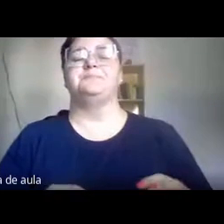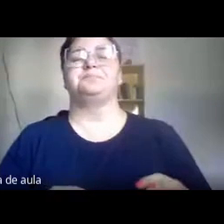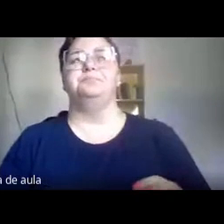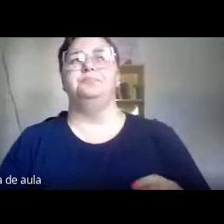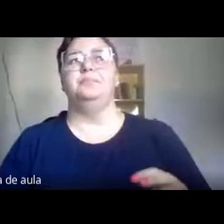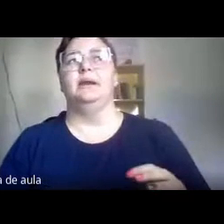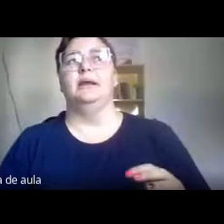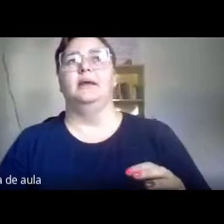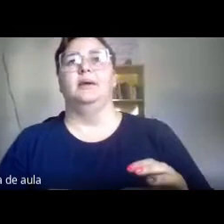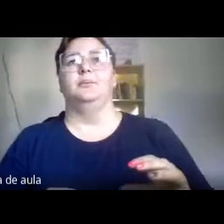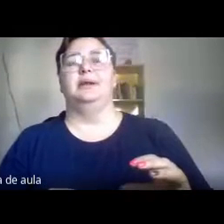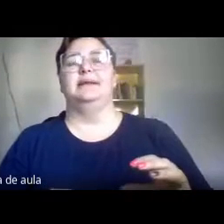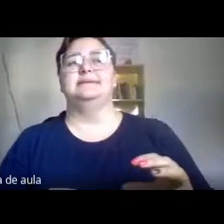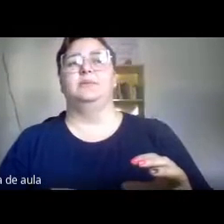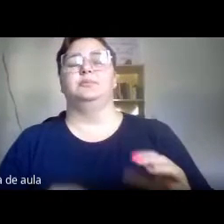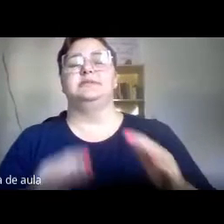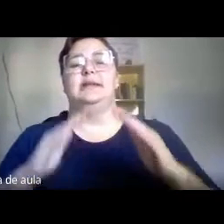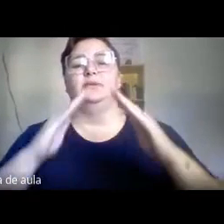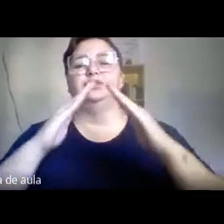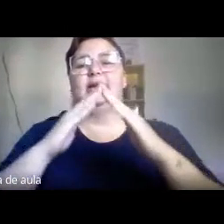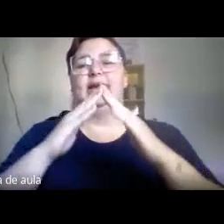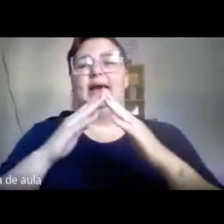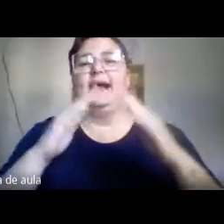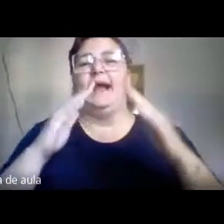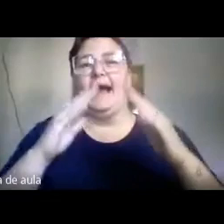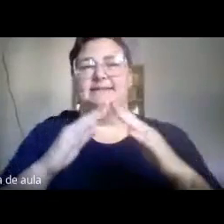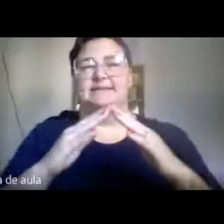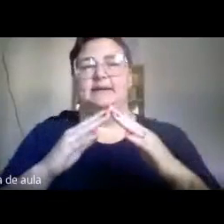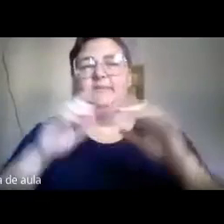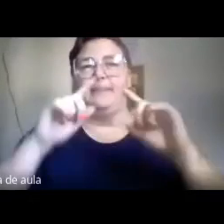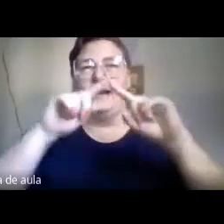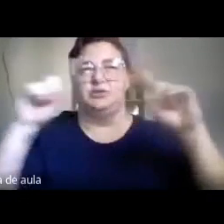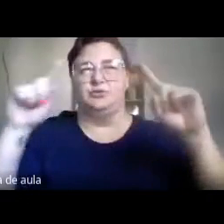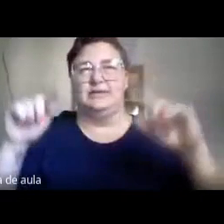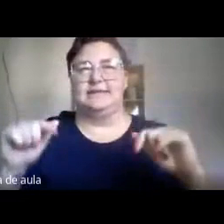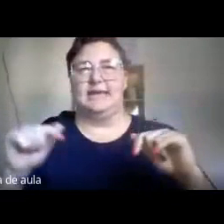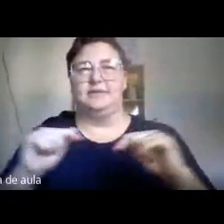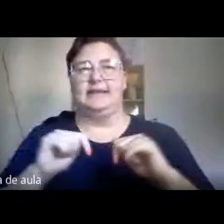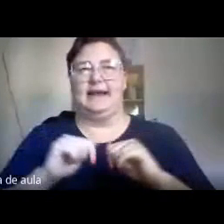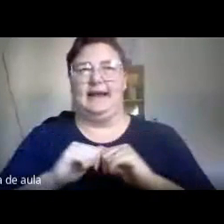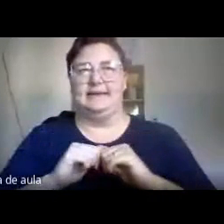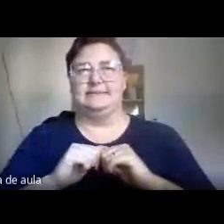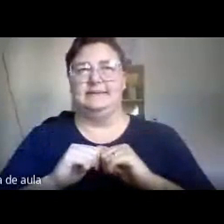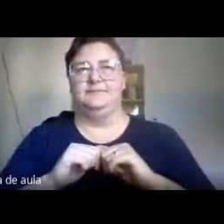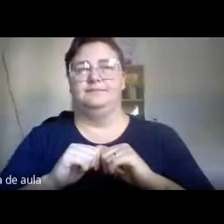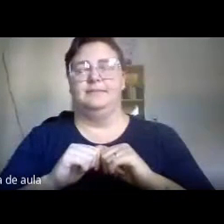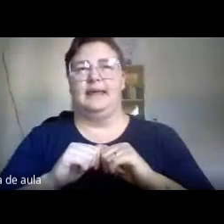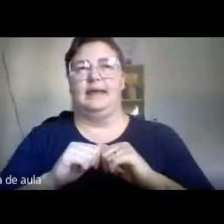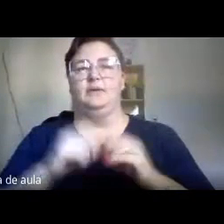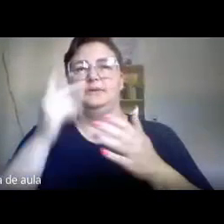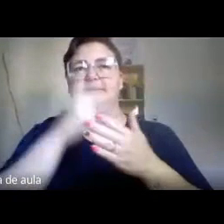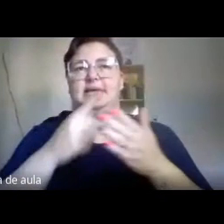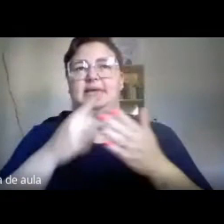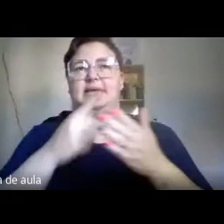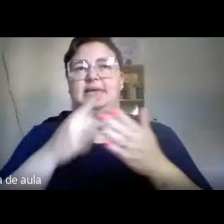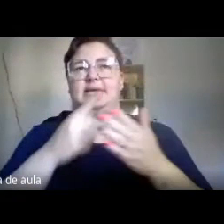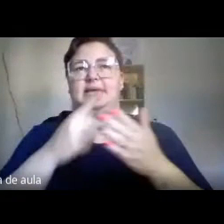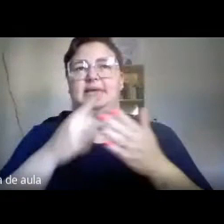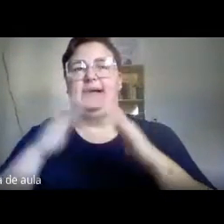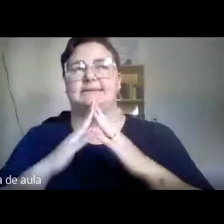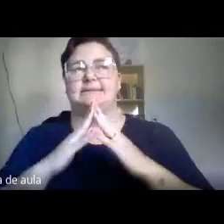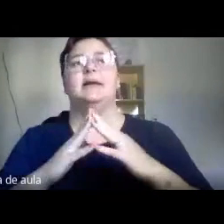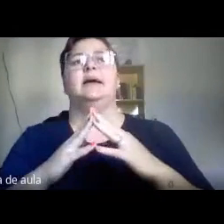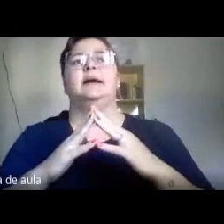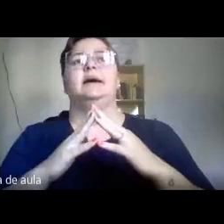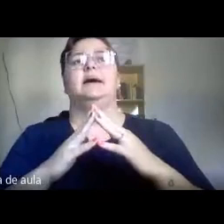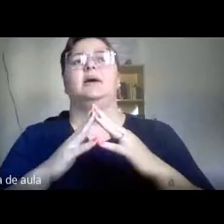né? Por exemplo, o sinal de a casa, a imagem, o desenho da casa, né? O desenho da